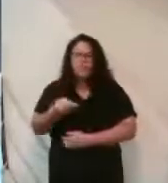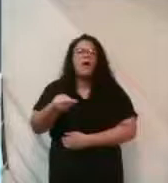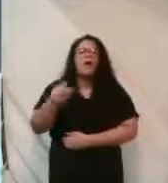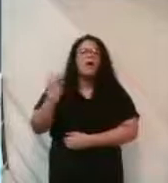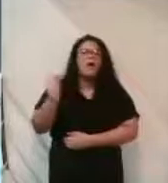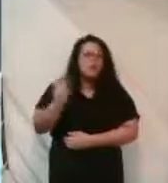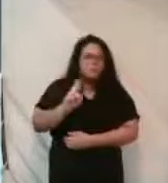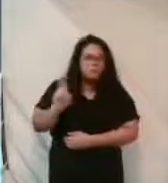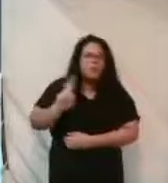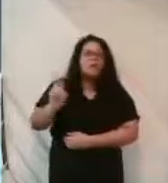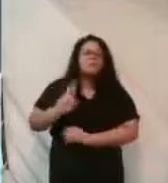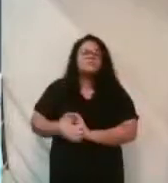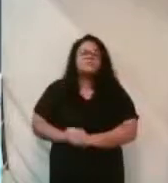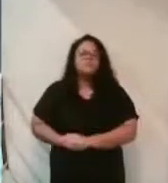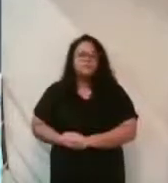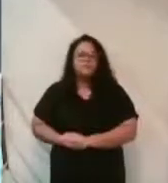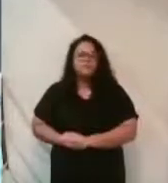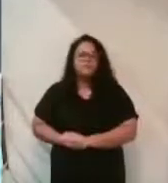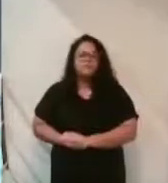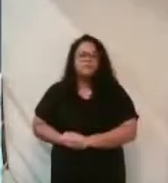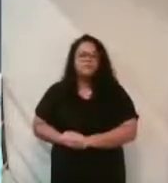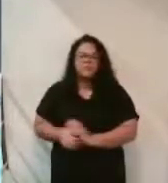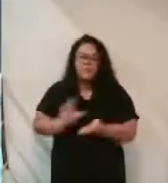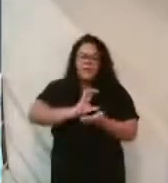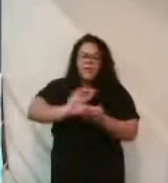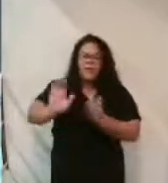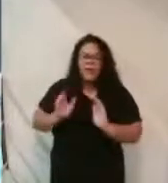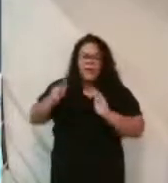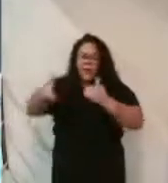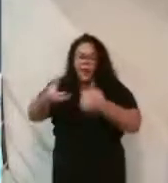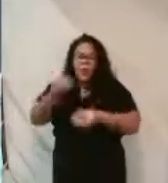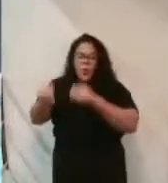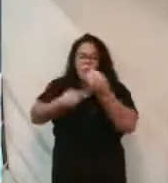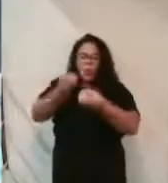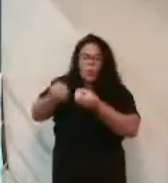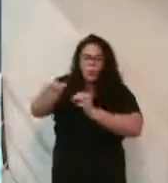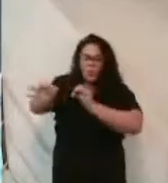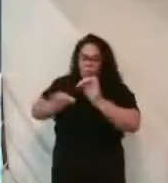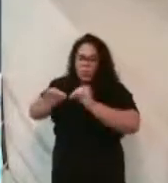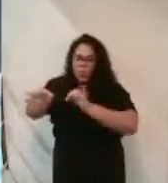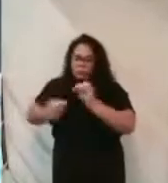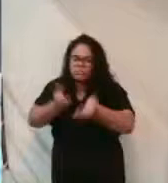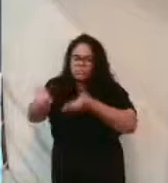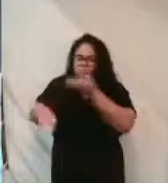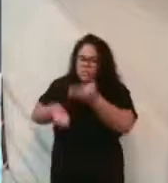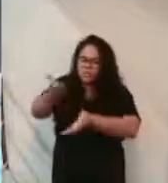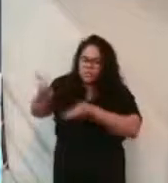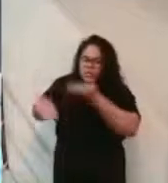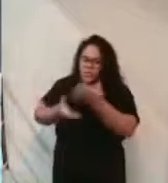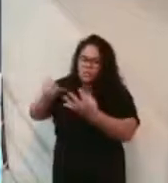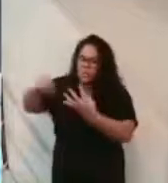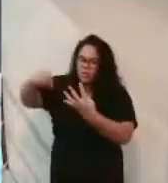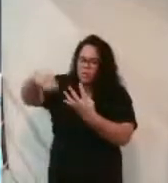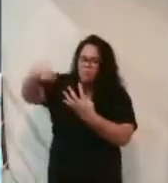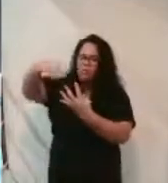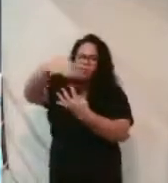no manejo do resíduo. 15 milhões em unidades de triagem, em